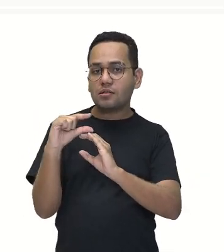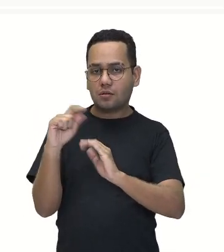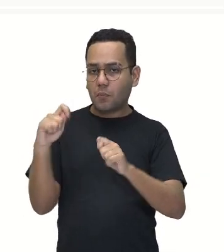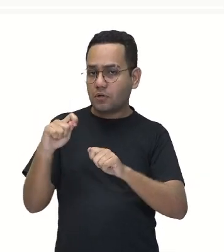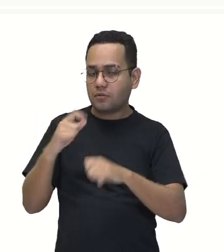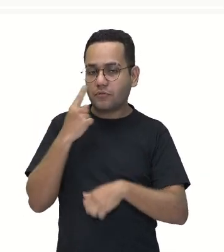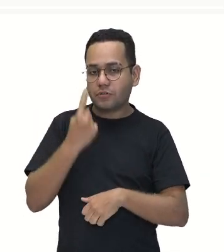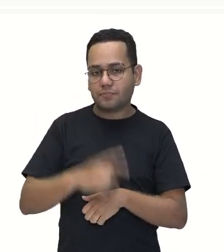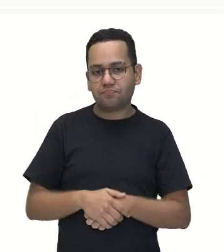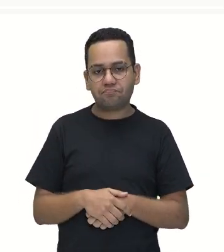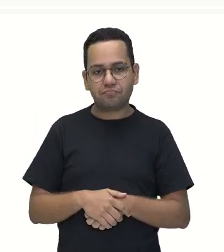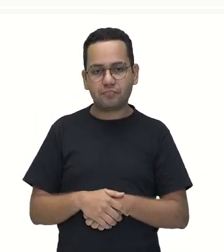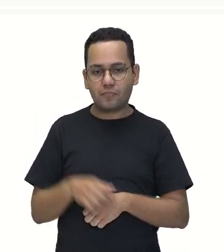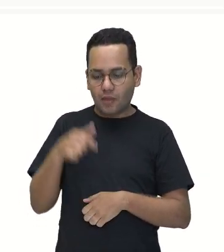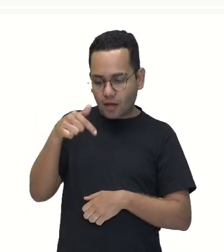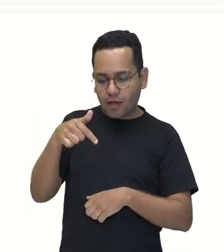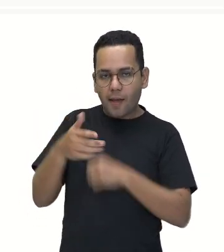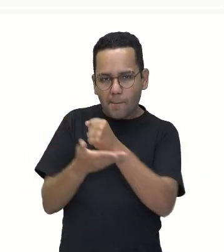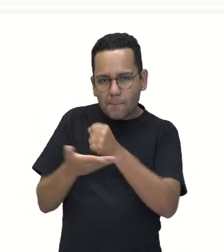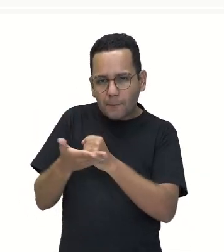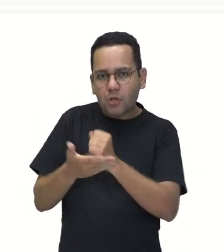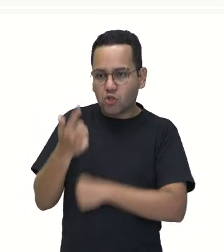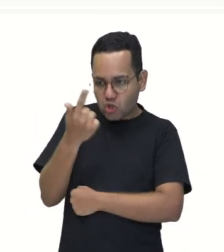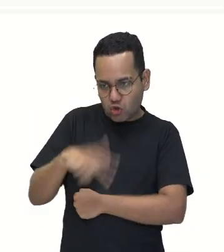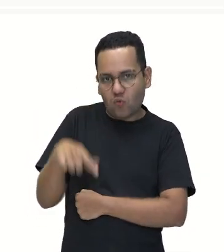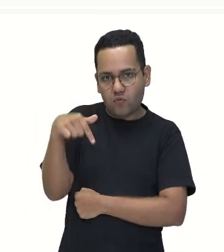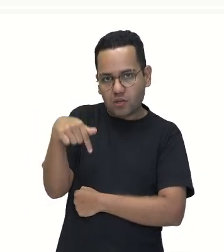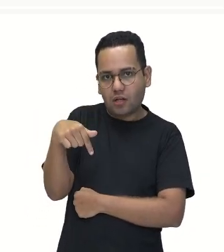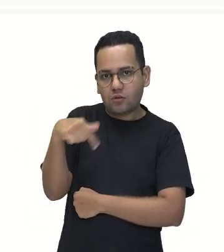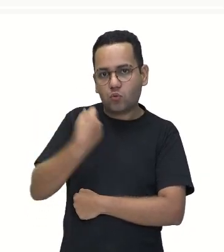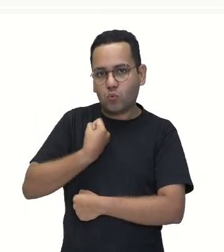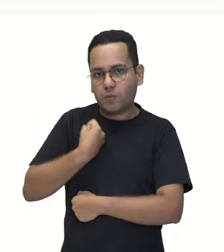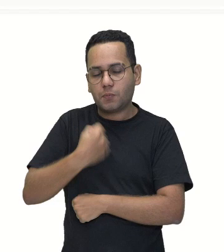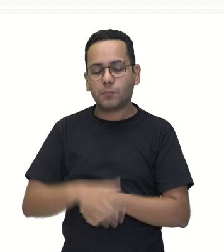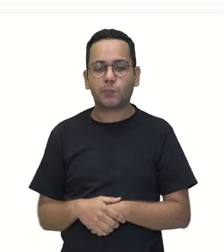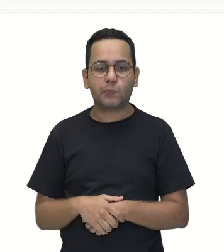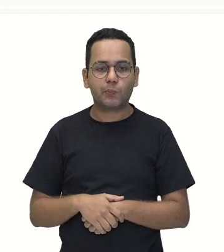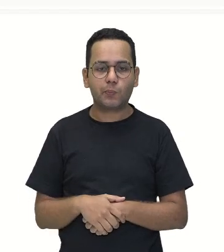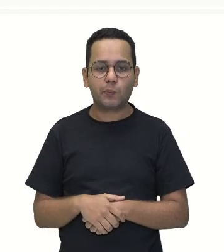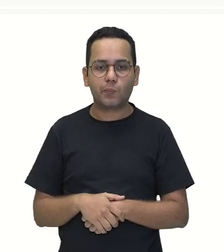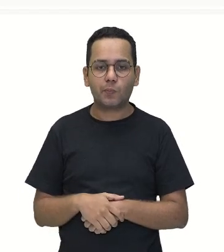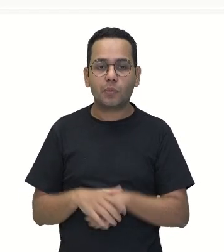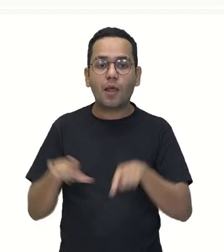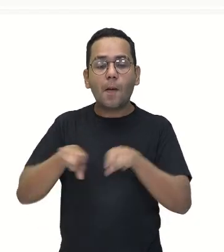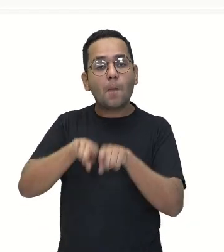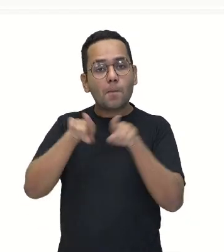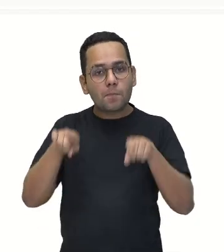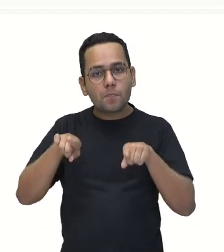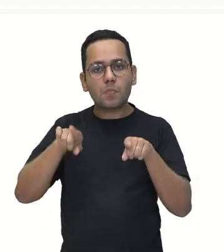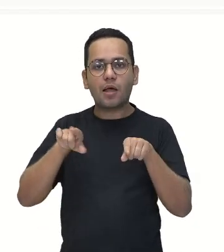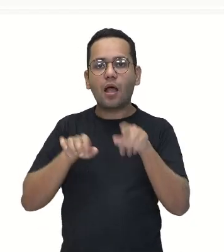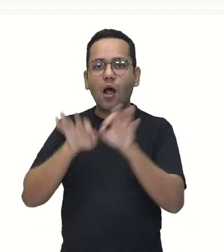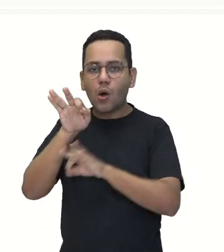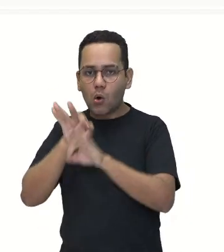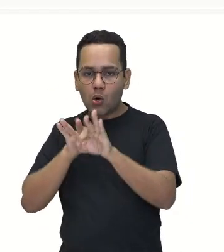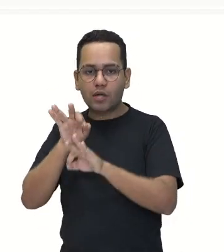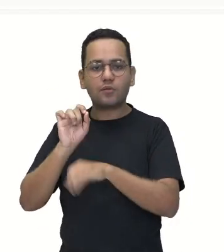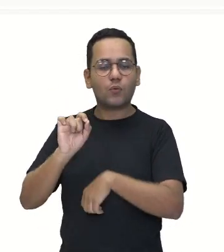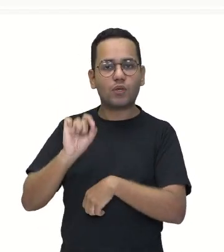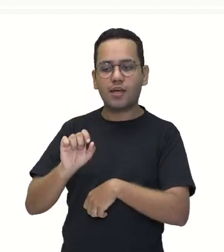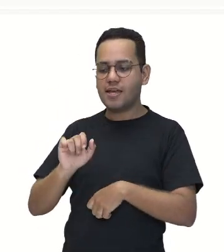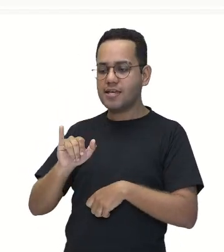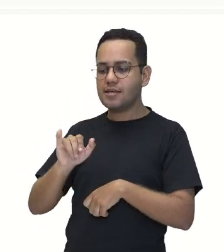base tá e o índice da minha raiz ele vai virar o denominador da